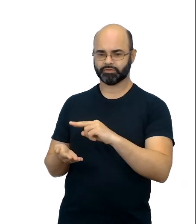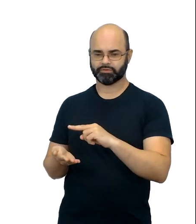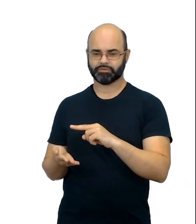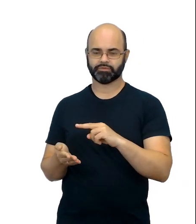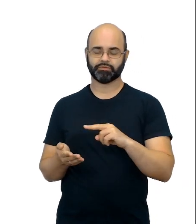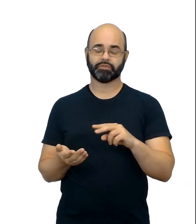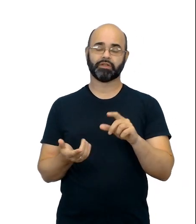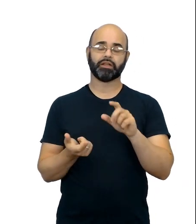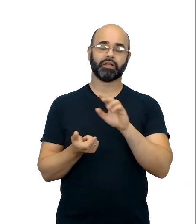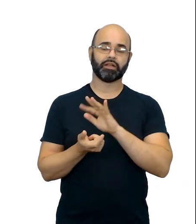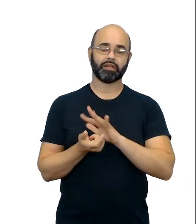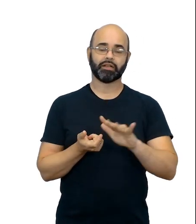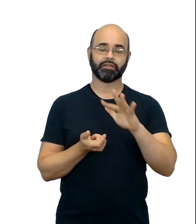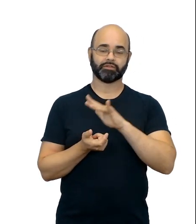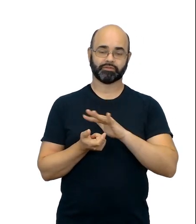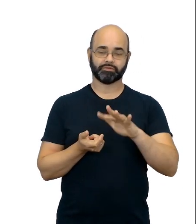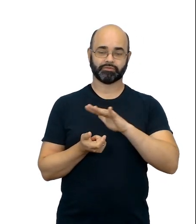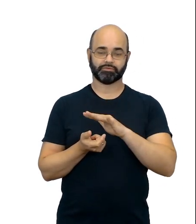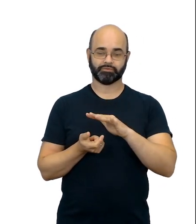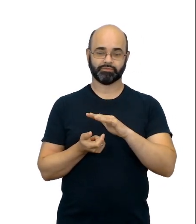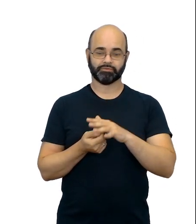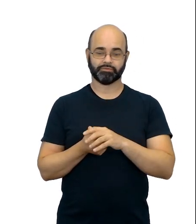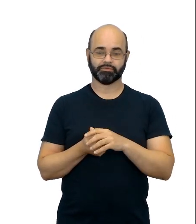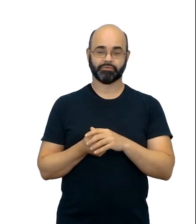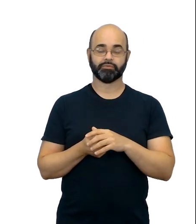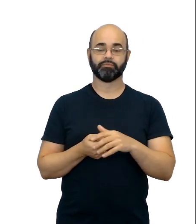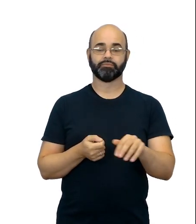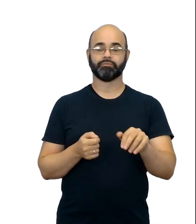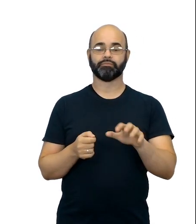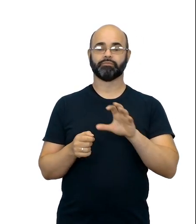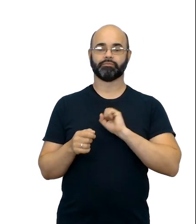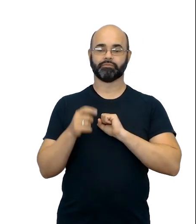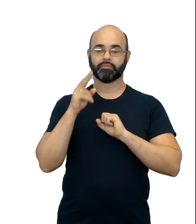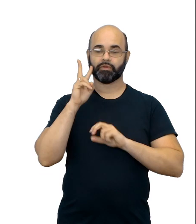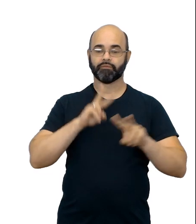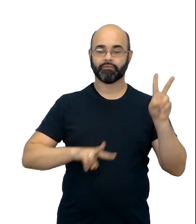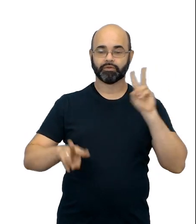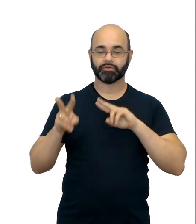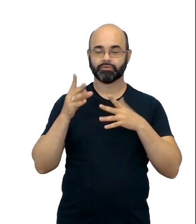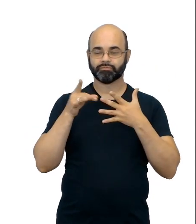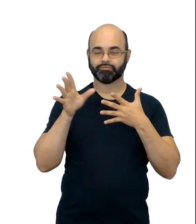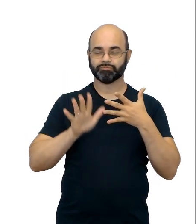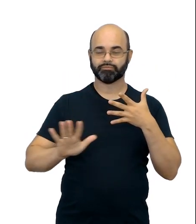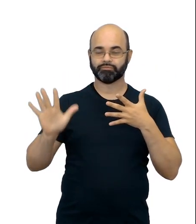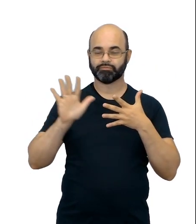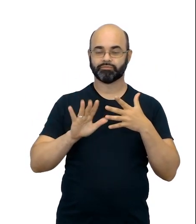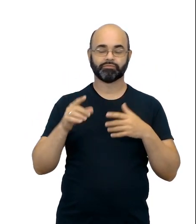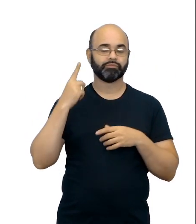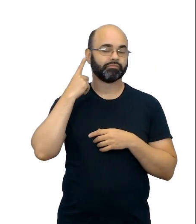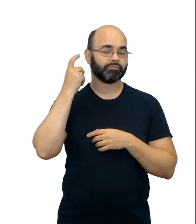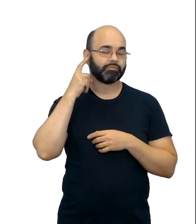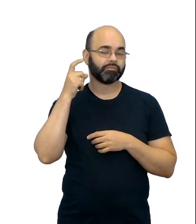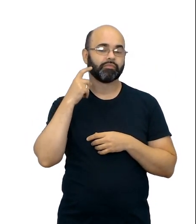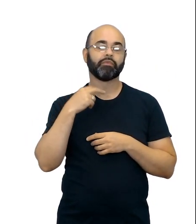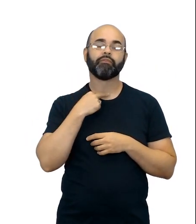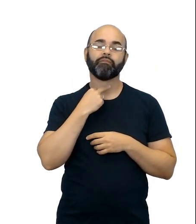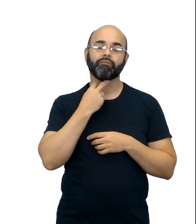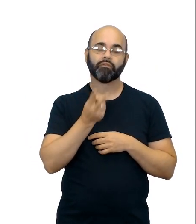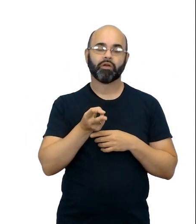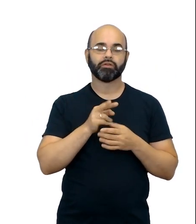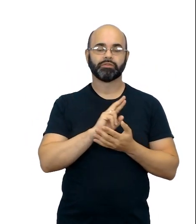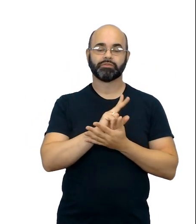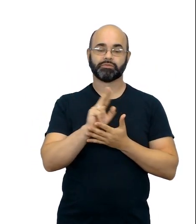letramento, multiplica-se em benefício das semioses visuais, verbais e sonoras e redefine novos